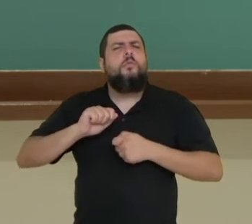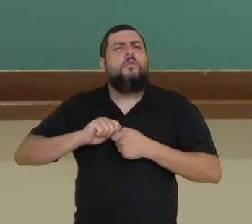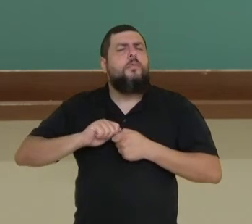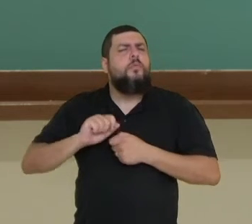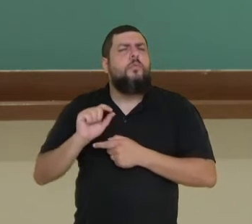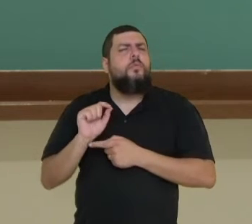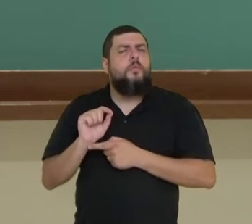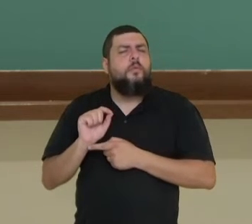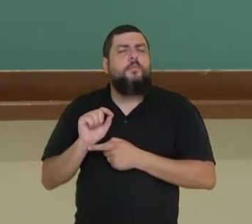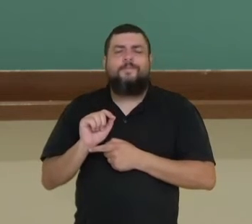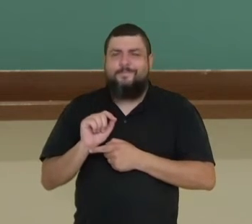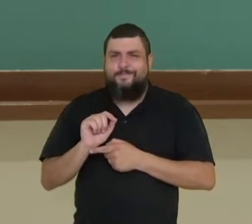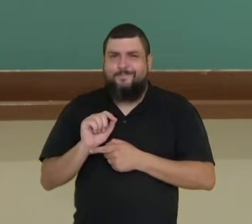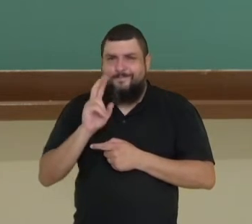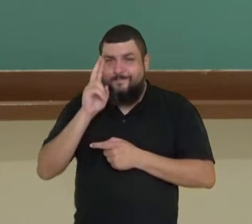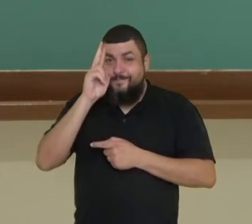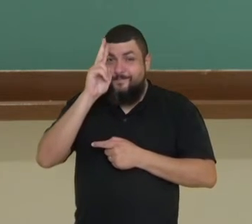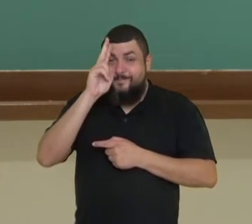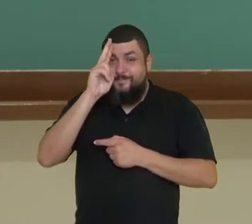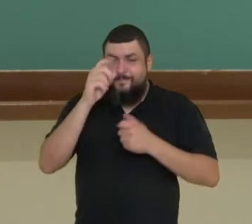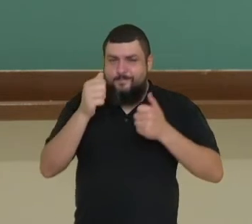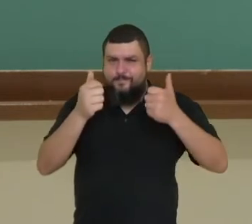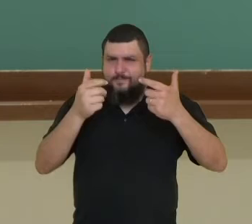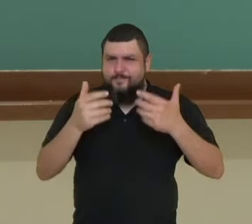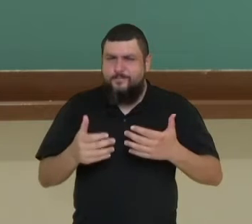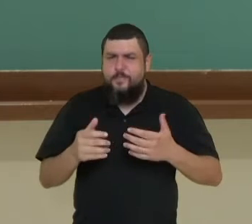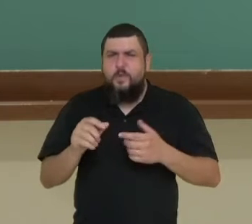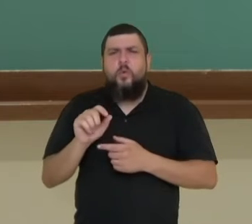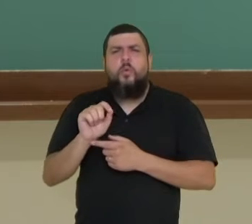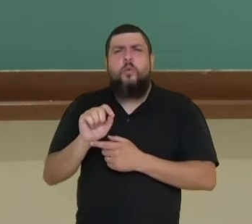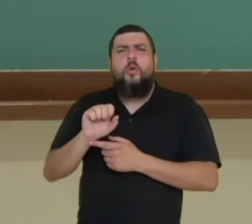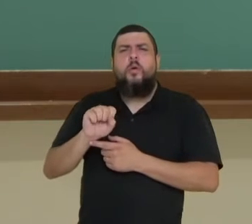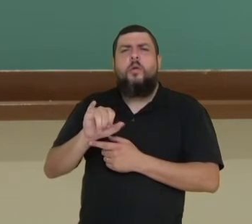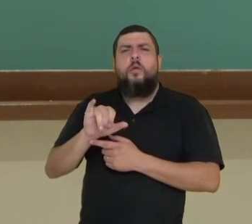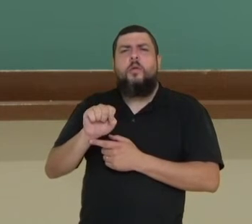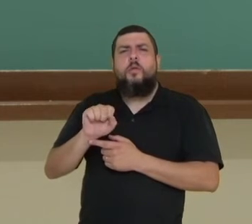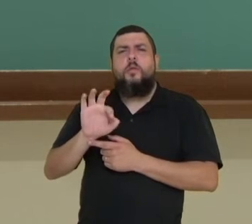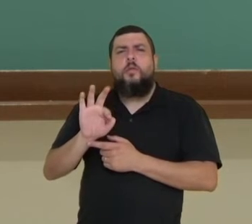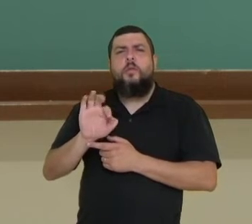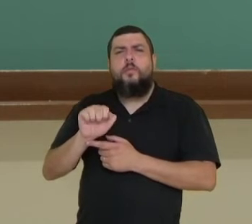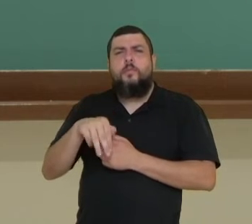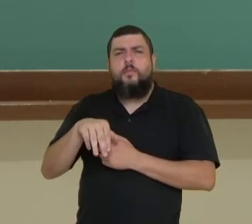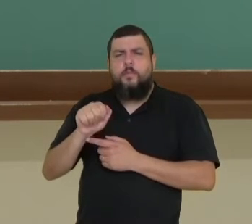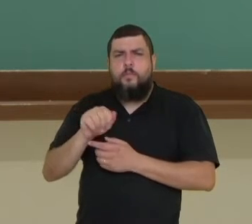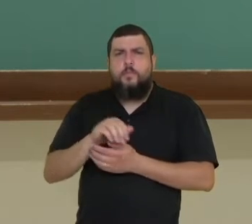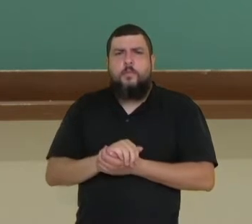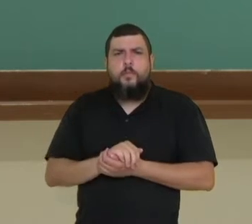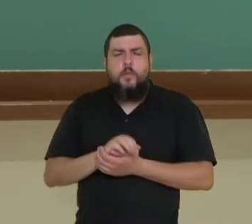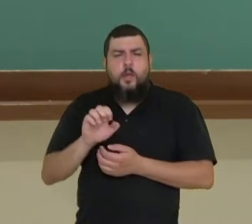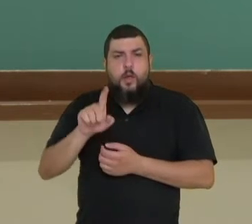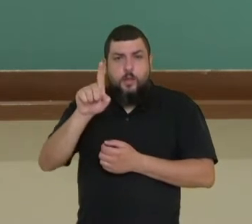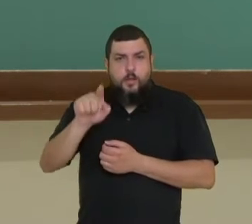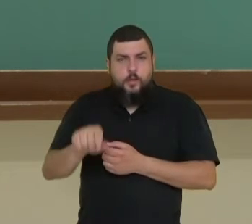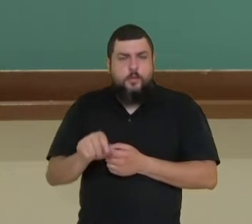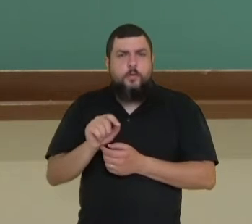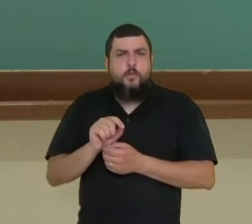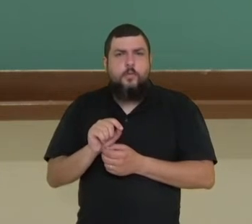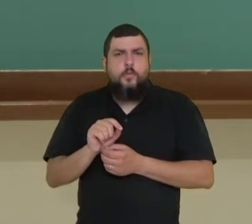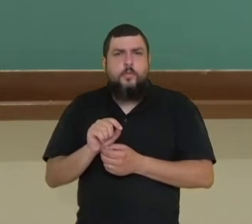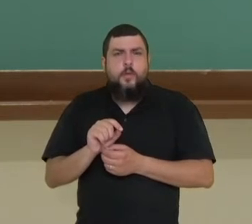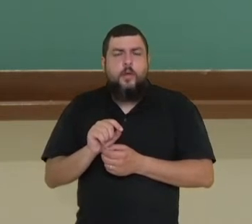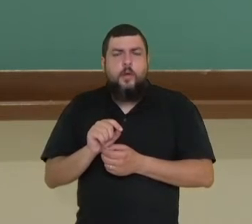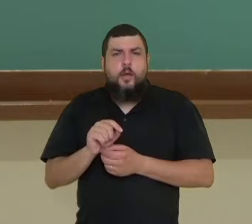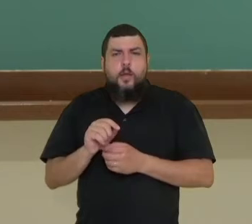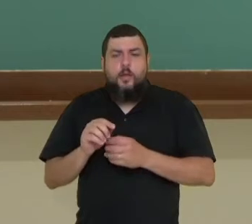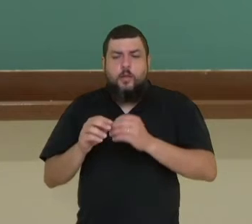Vocês lembram que eu falei aqui nesse momento a questão do que é um sistema? Então, o sistema nessa situação seria a